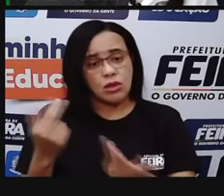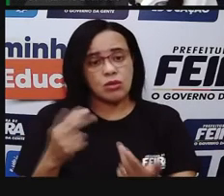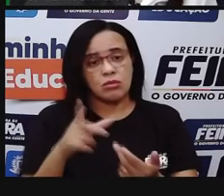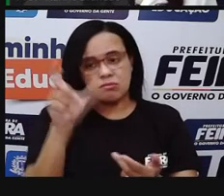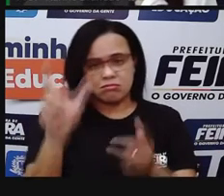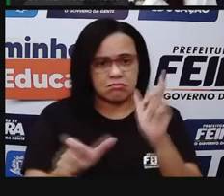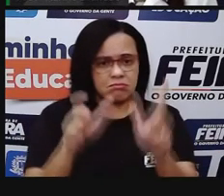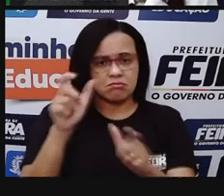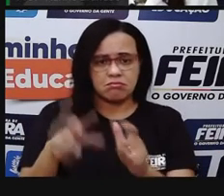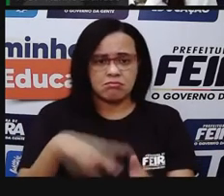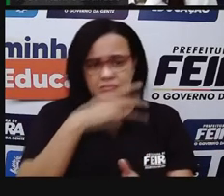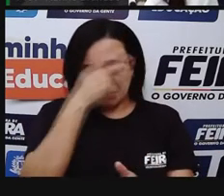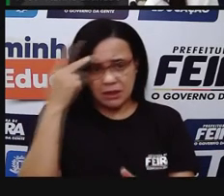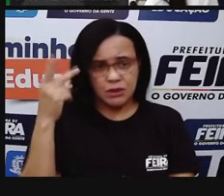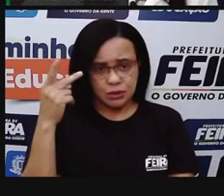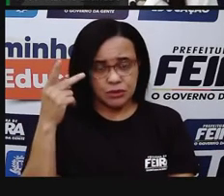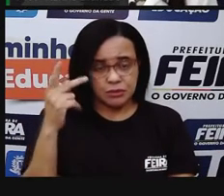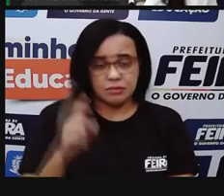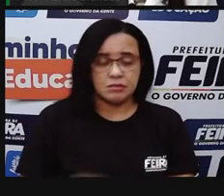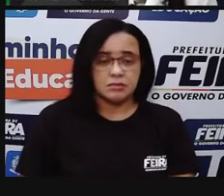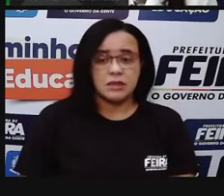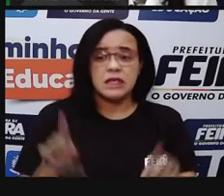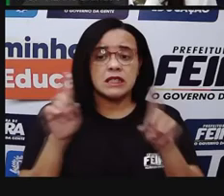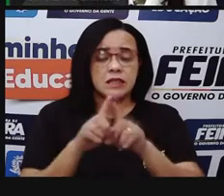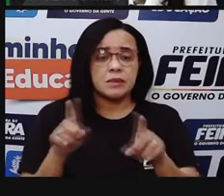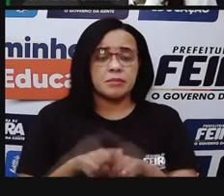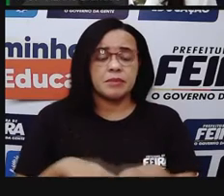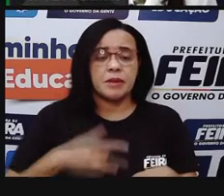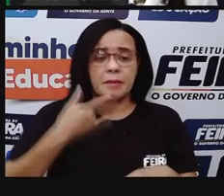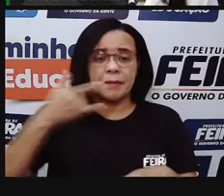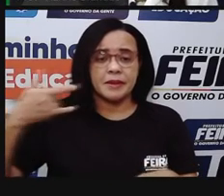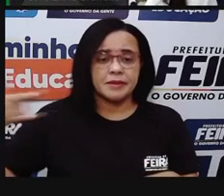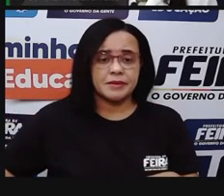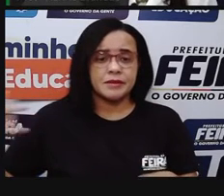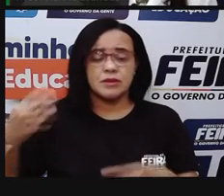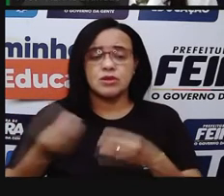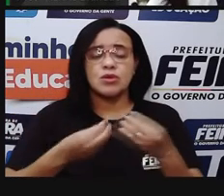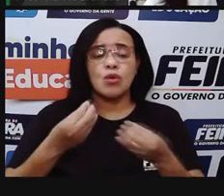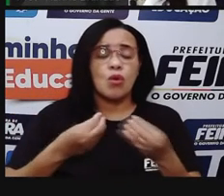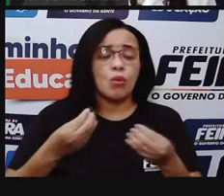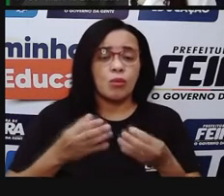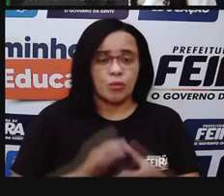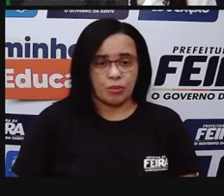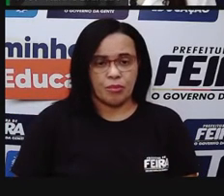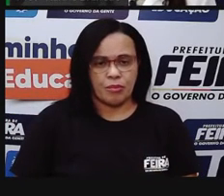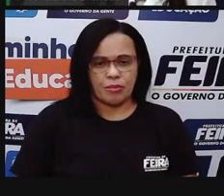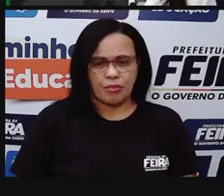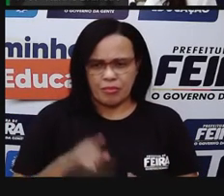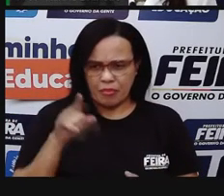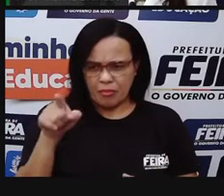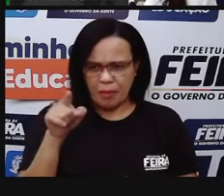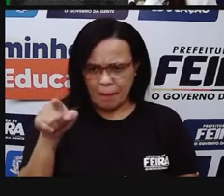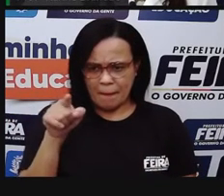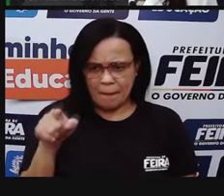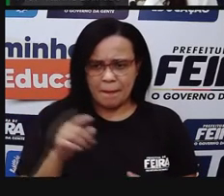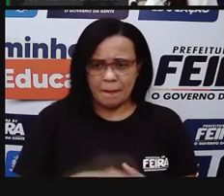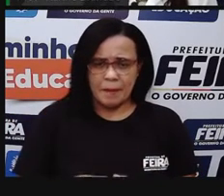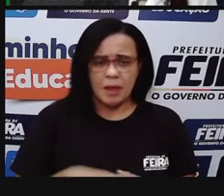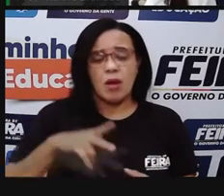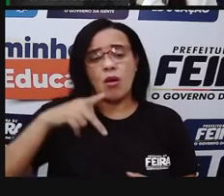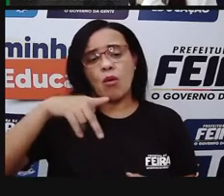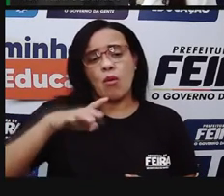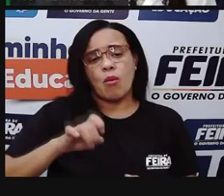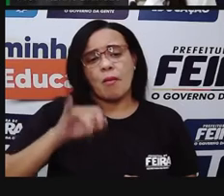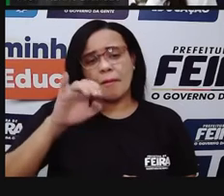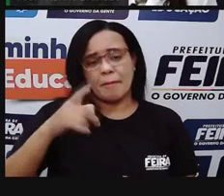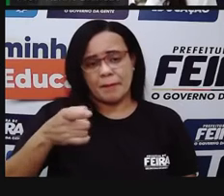peixe é chamado de tilápia, né? Quando a gente observa uma tilápia, ela é igual a nós? Será? E